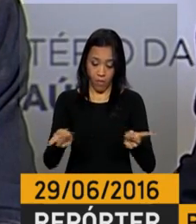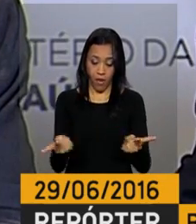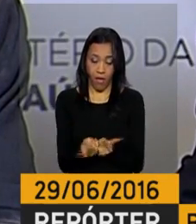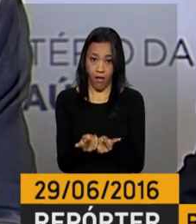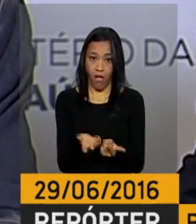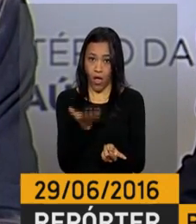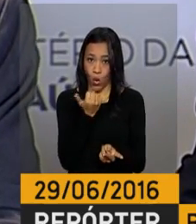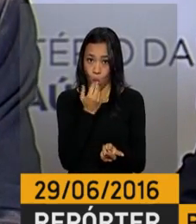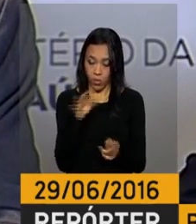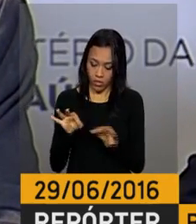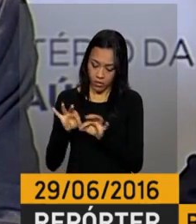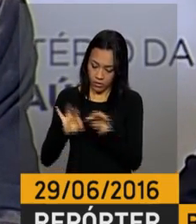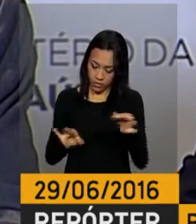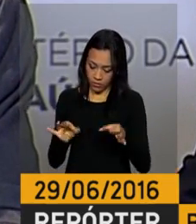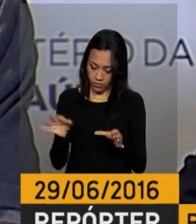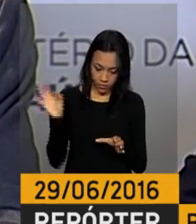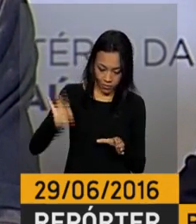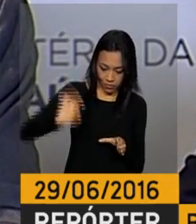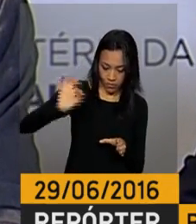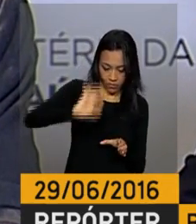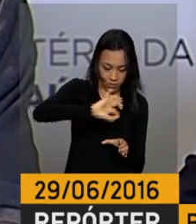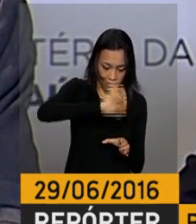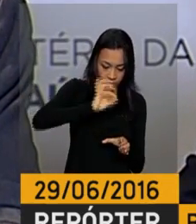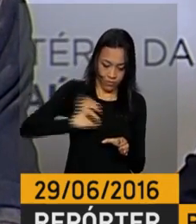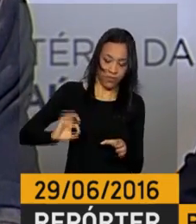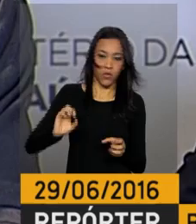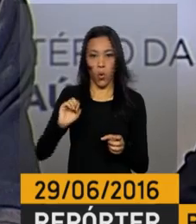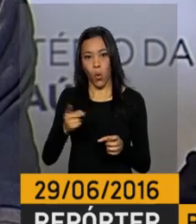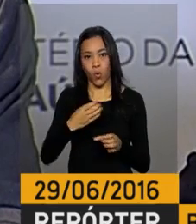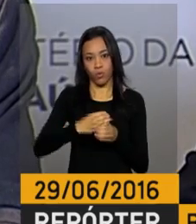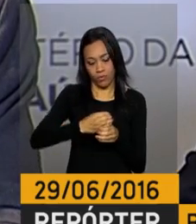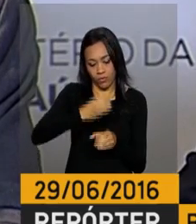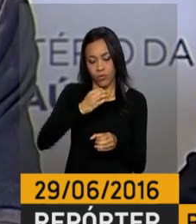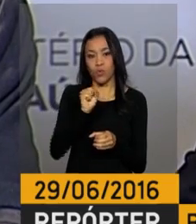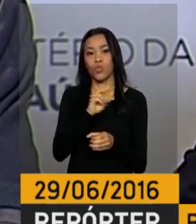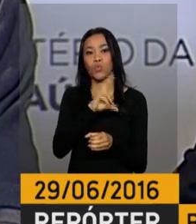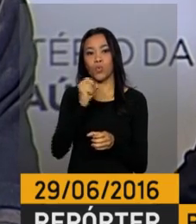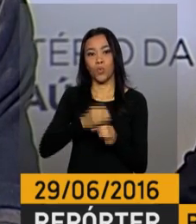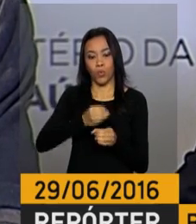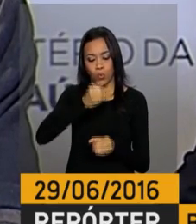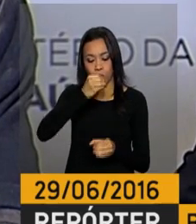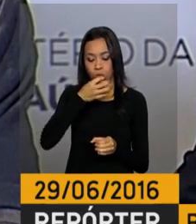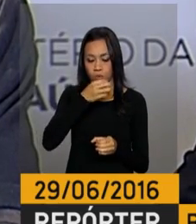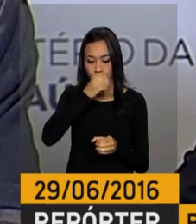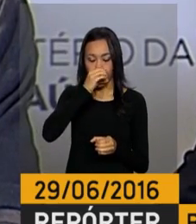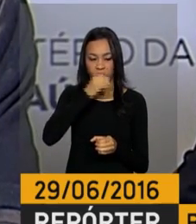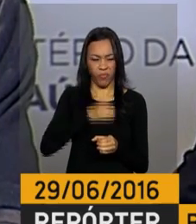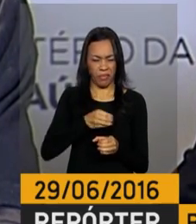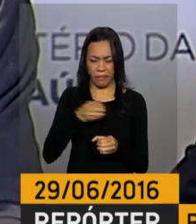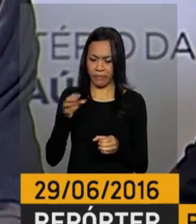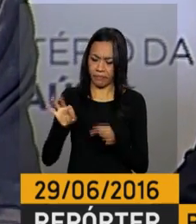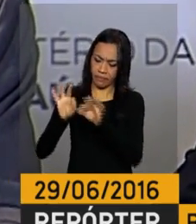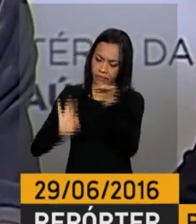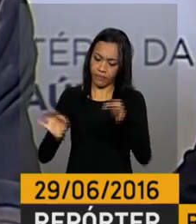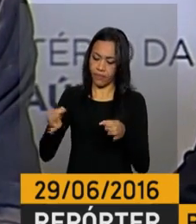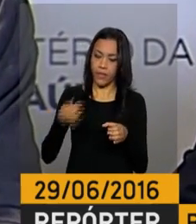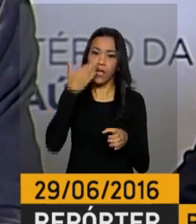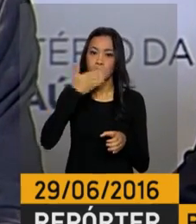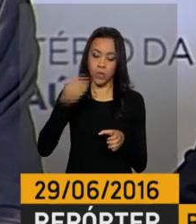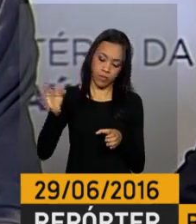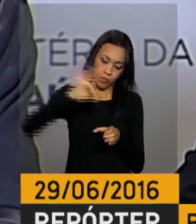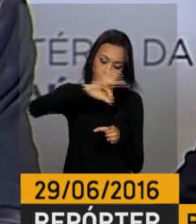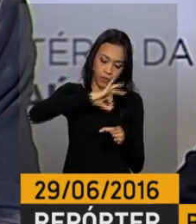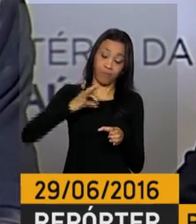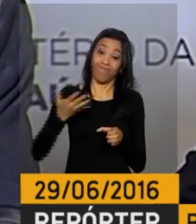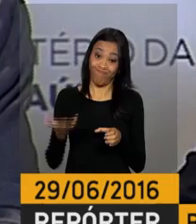gestos de colocar mais açúcar nas coisas é é típico Mas nós vamos ter que fazer o possível para que isso